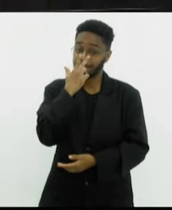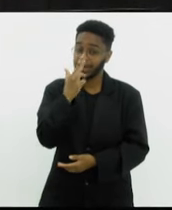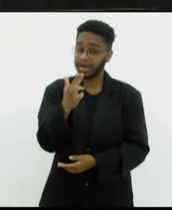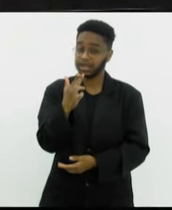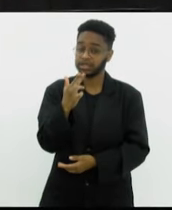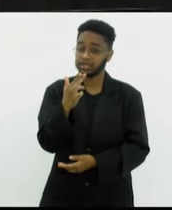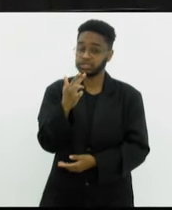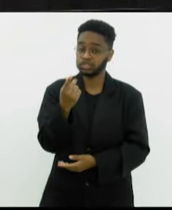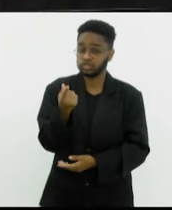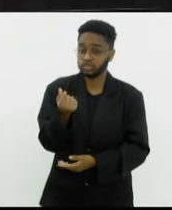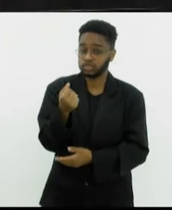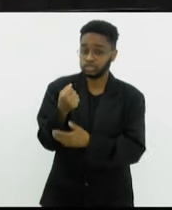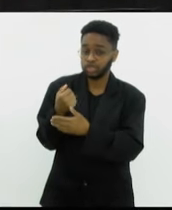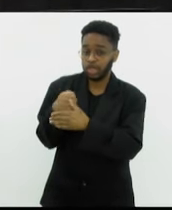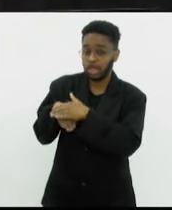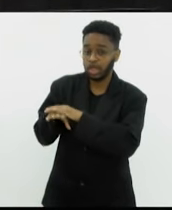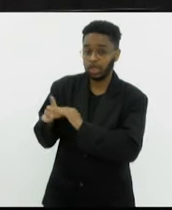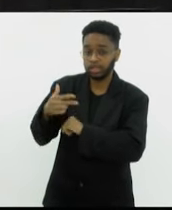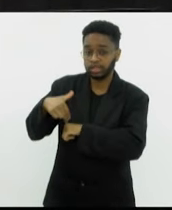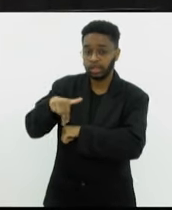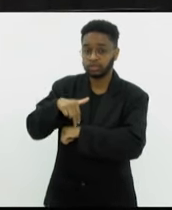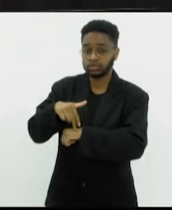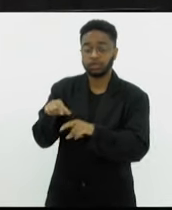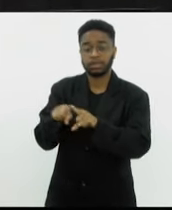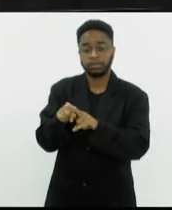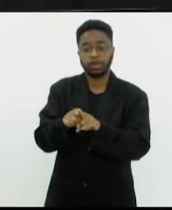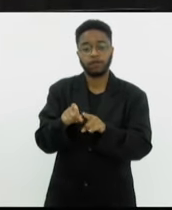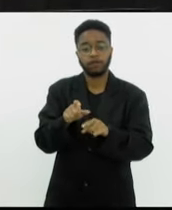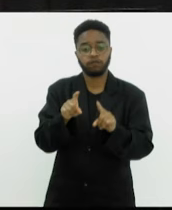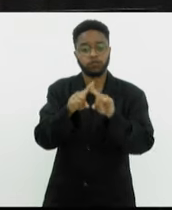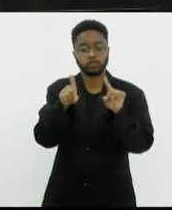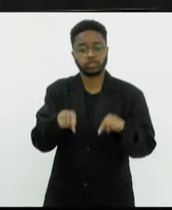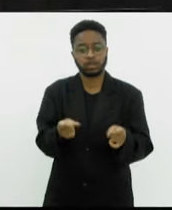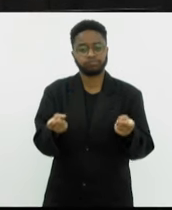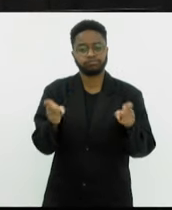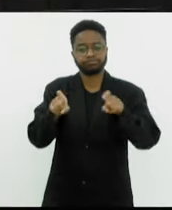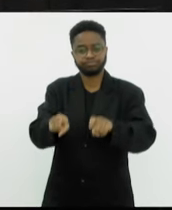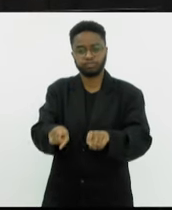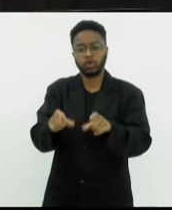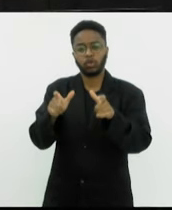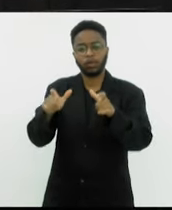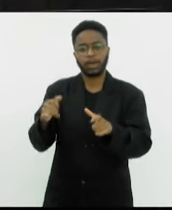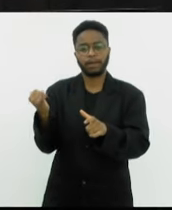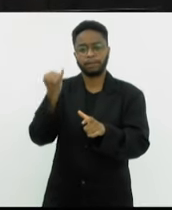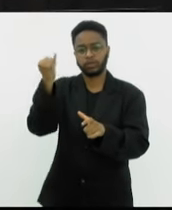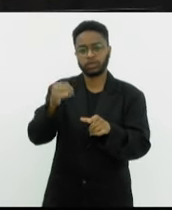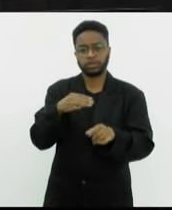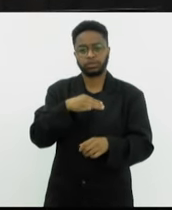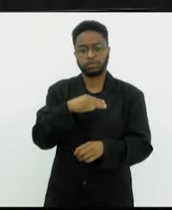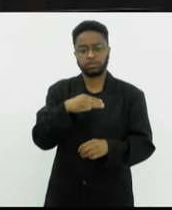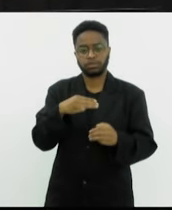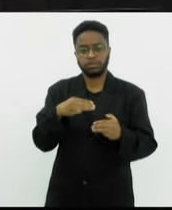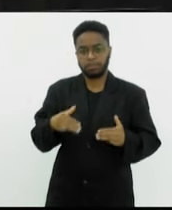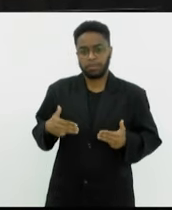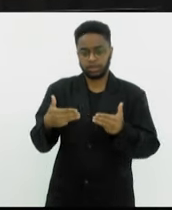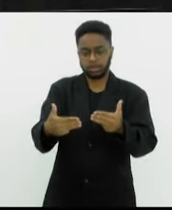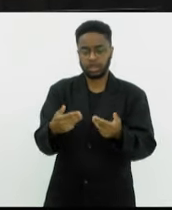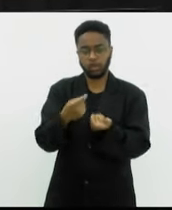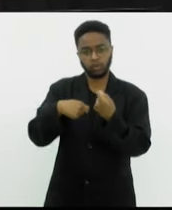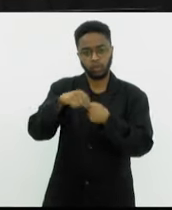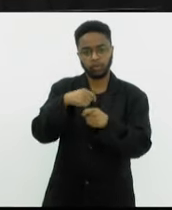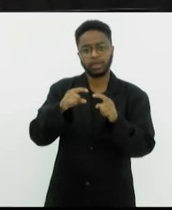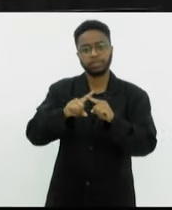Tesouro Nacional, quem senta nas cadeiras importantes lá do Ministério da Economia, que depois muda para